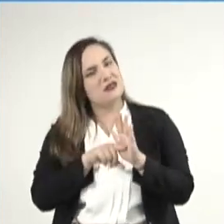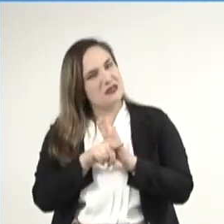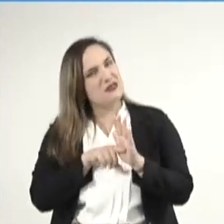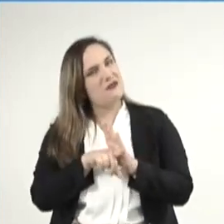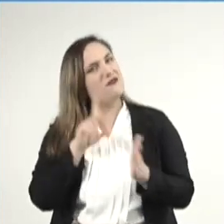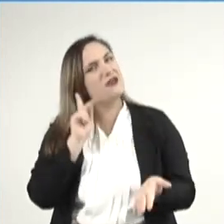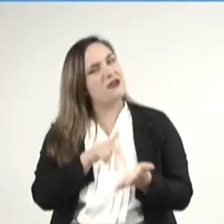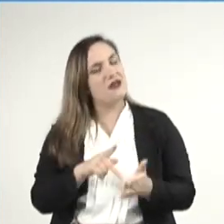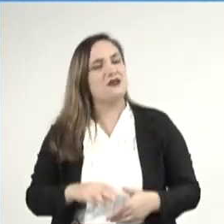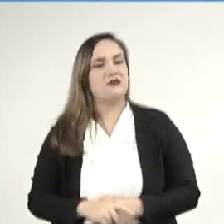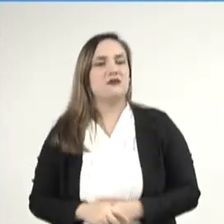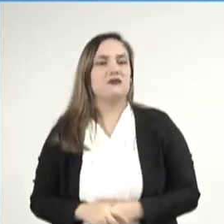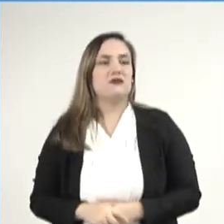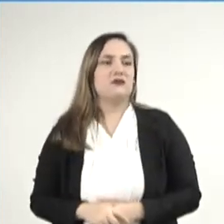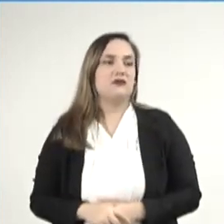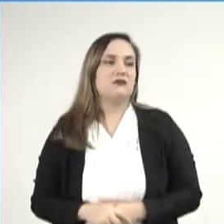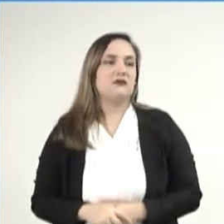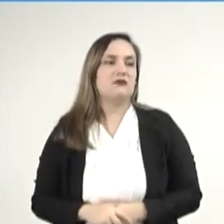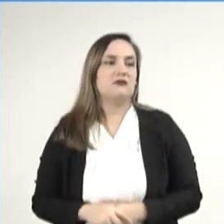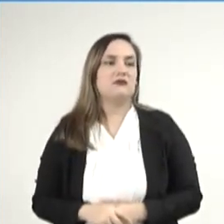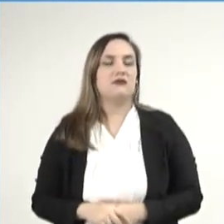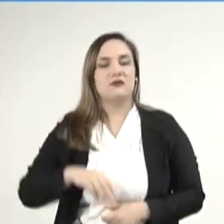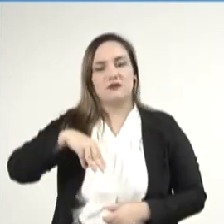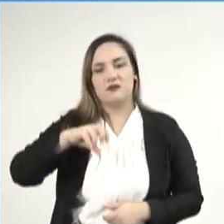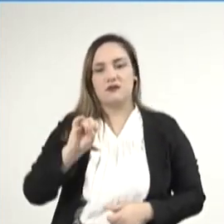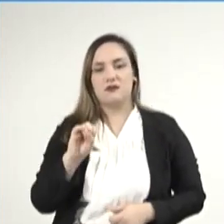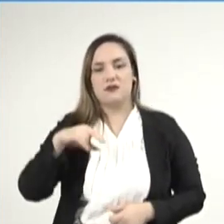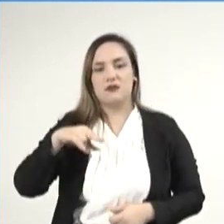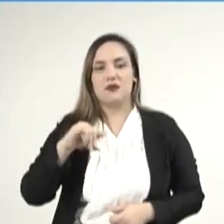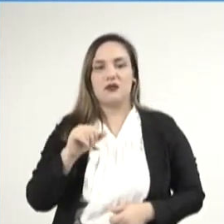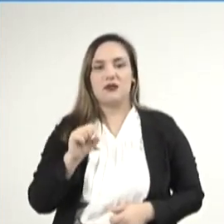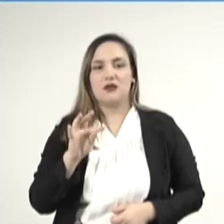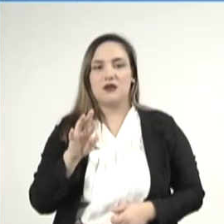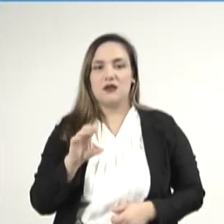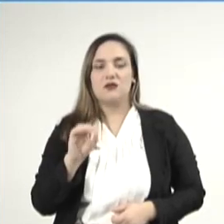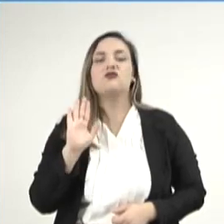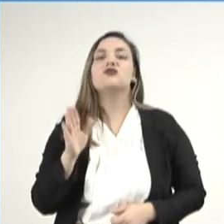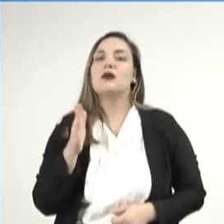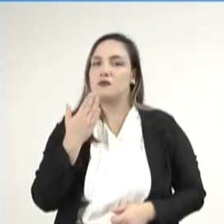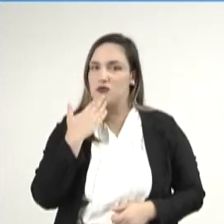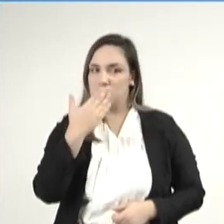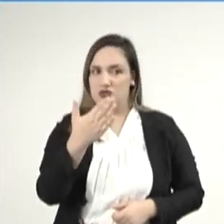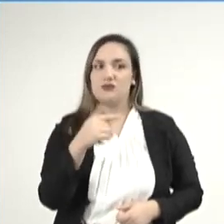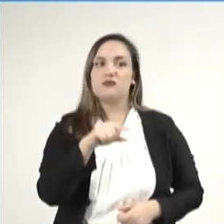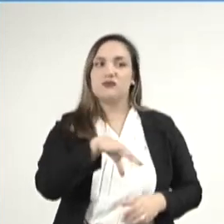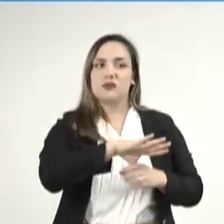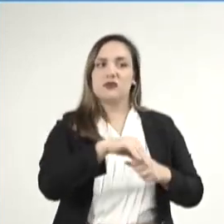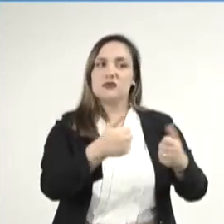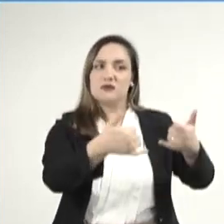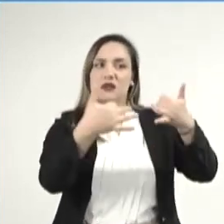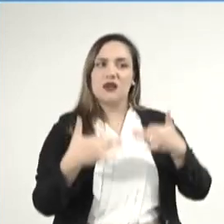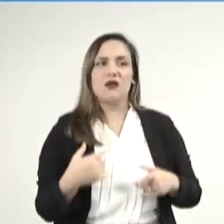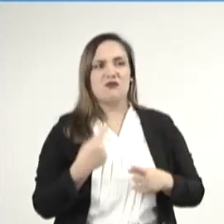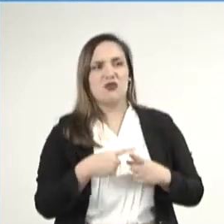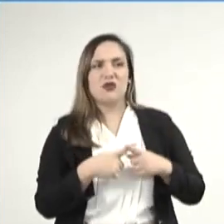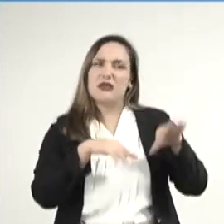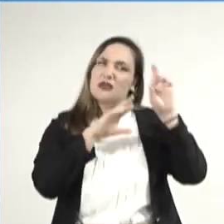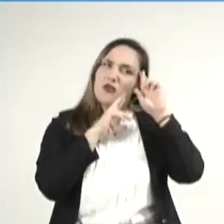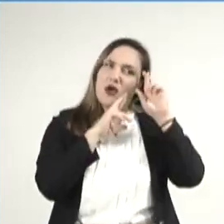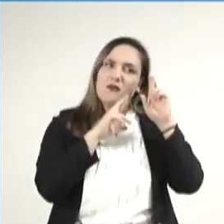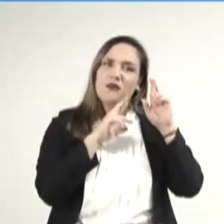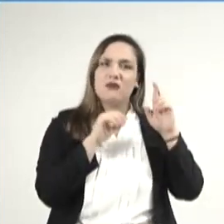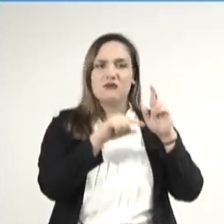apurado. Já o ministro Alexandre de Moraes ontem já pediu explicações, que história é essa de dormir na